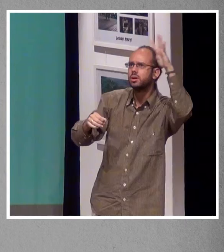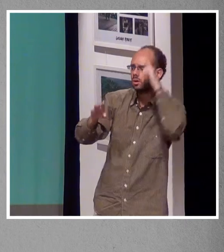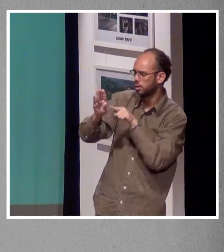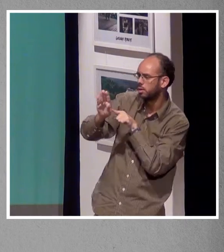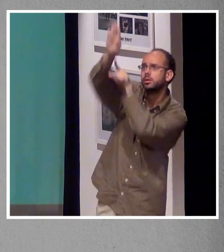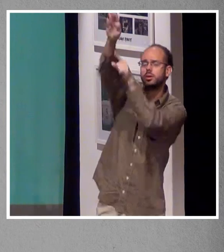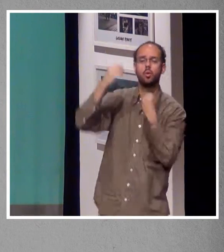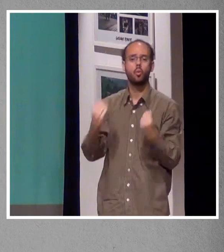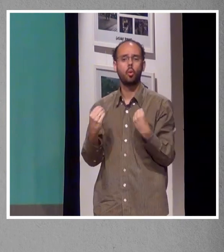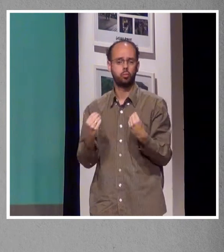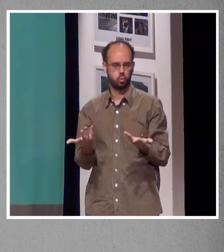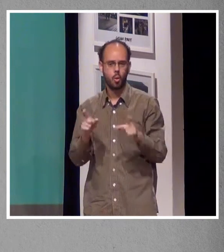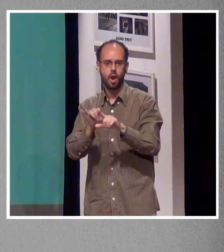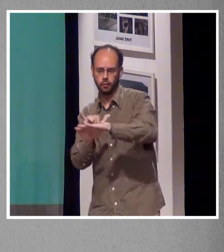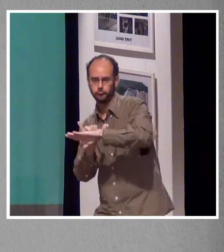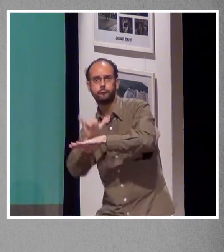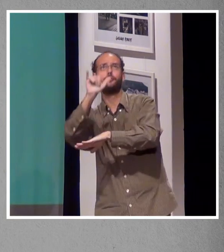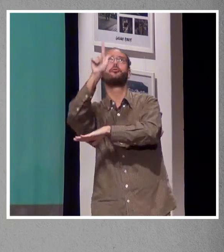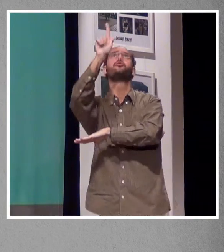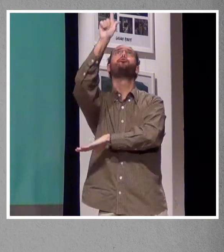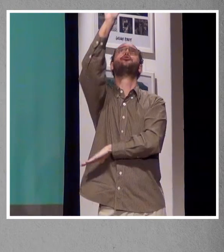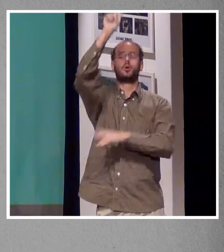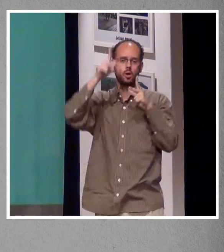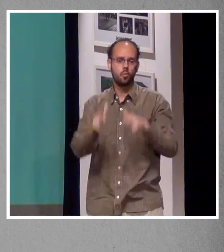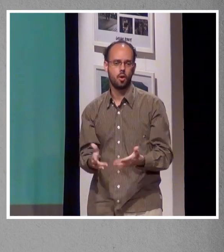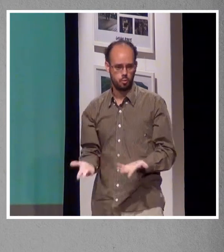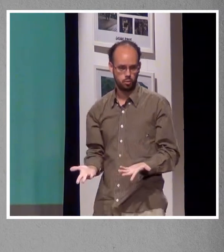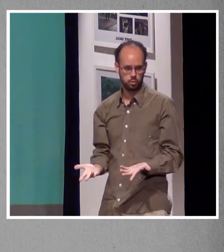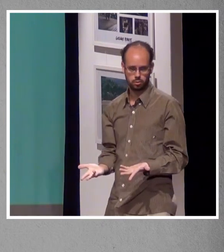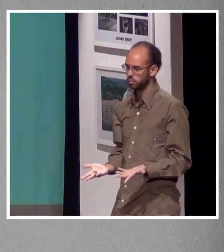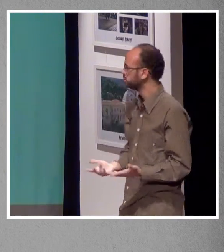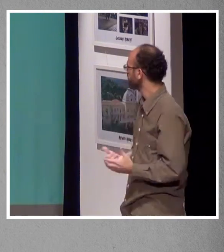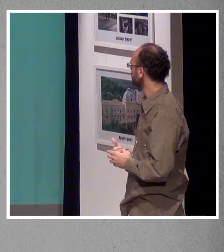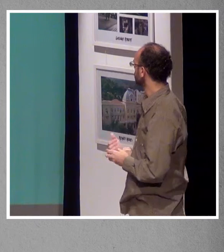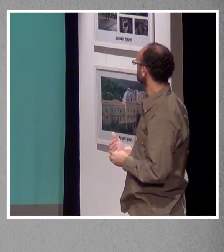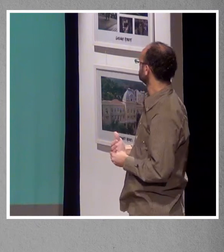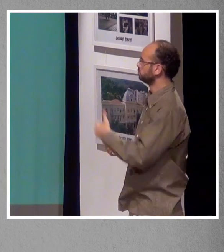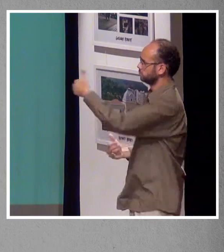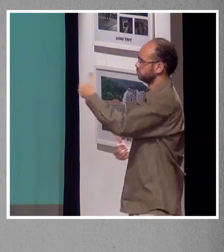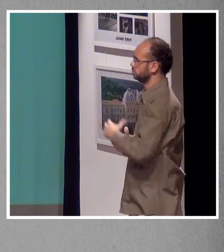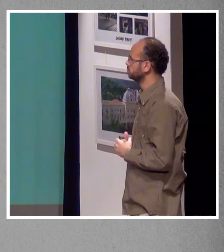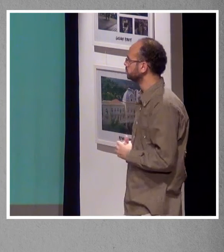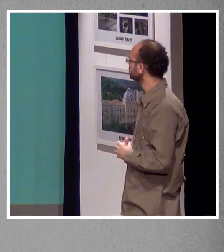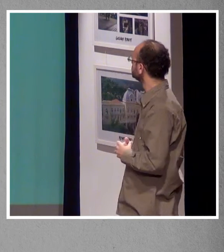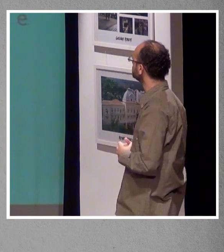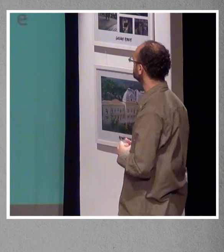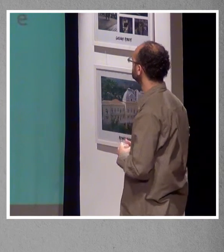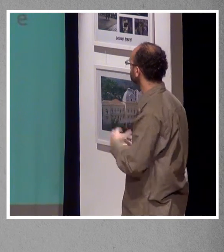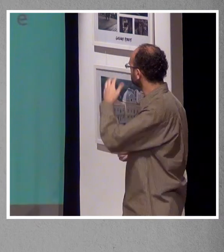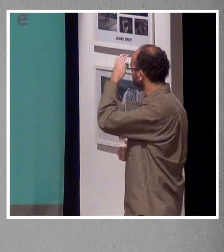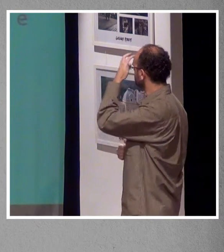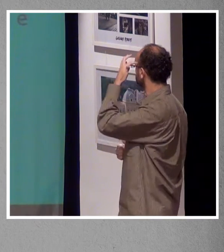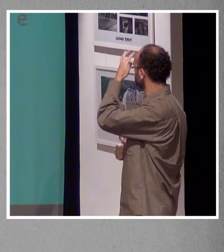e eu espero que isso possa ascender, esse desenvolvimento ele possa decolar na língua de sinais.